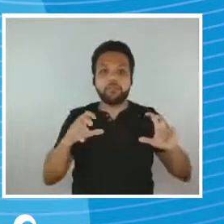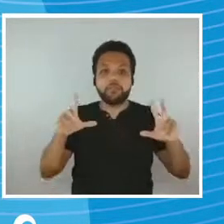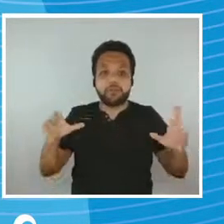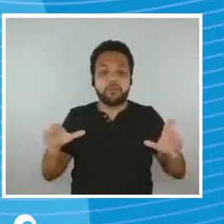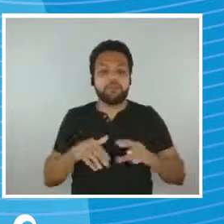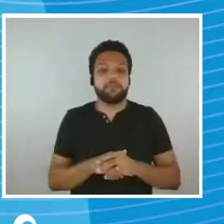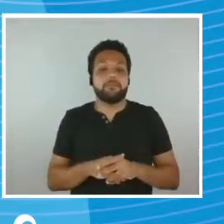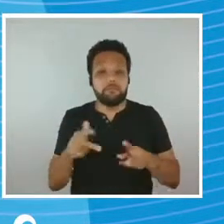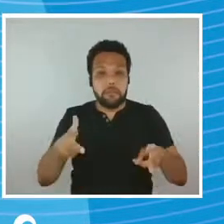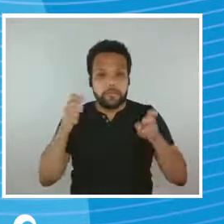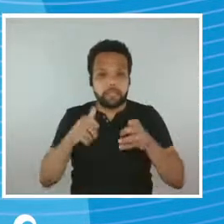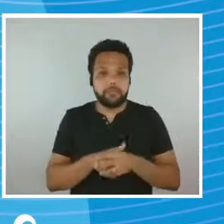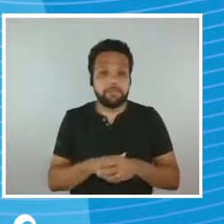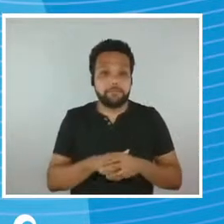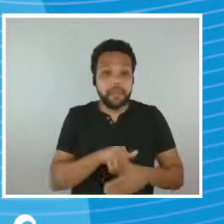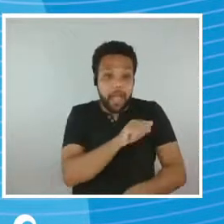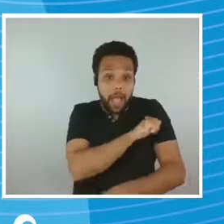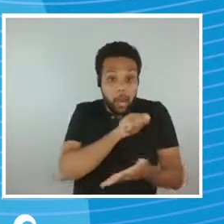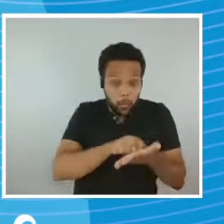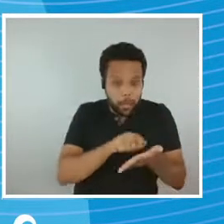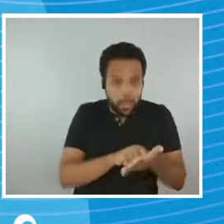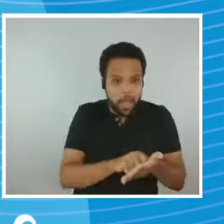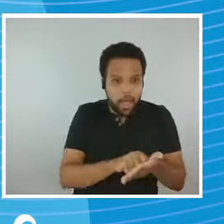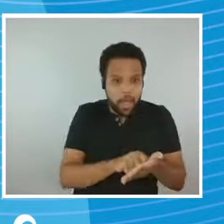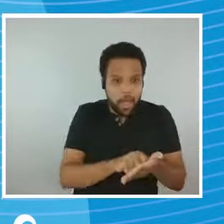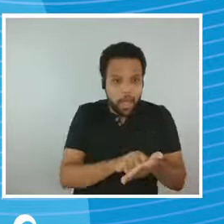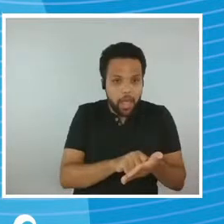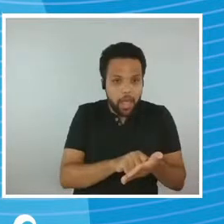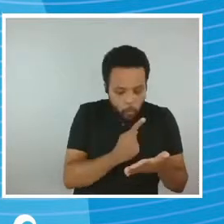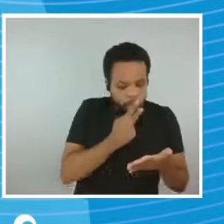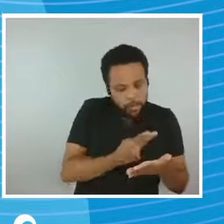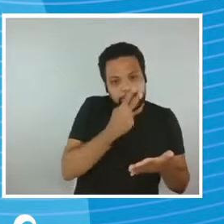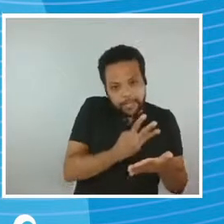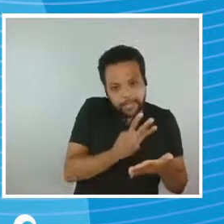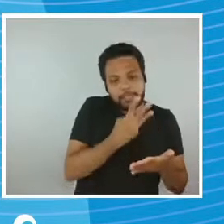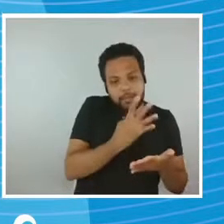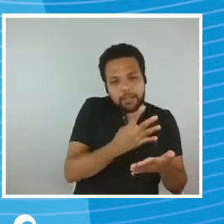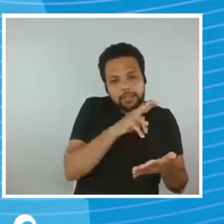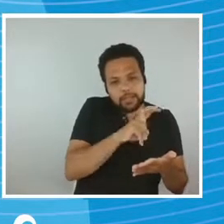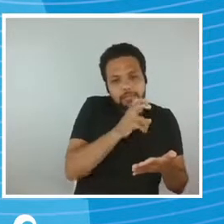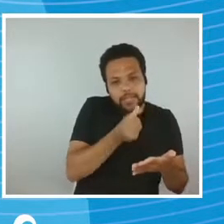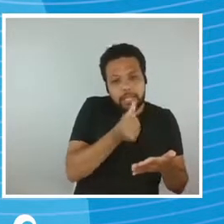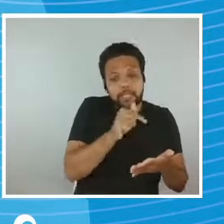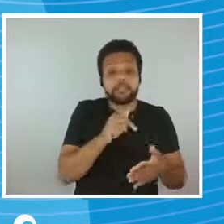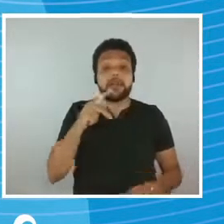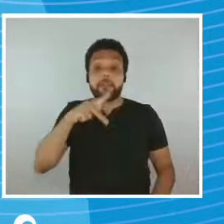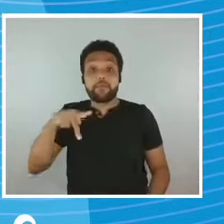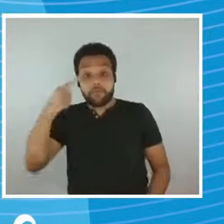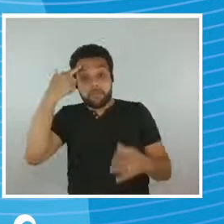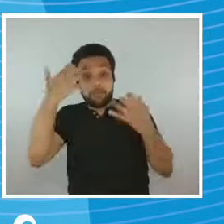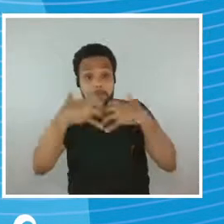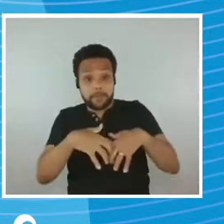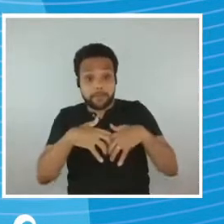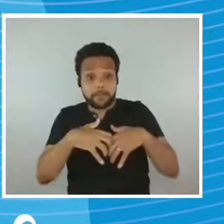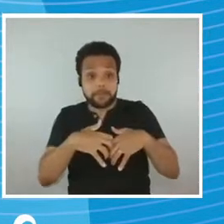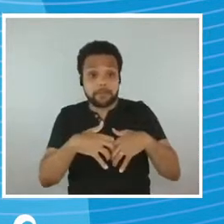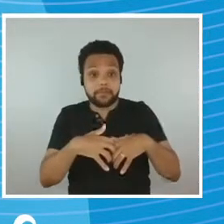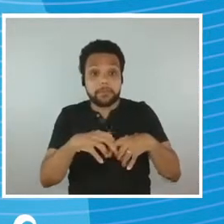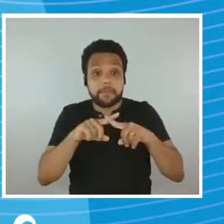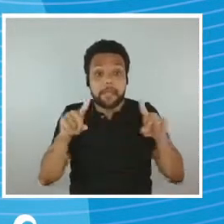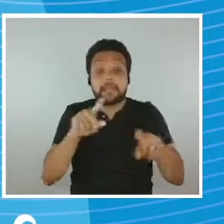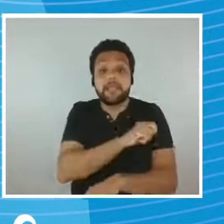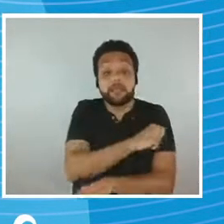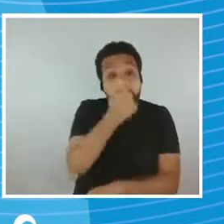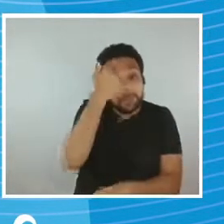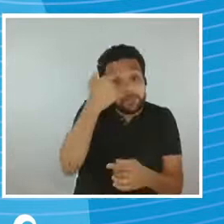7, 8, 9, 10. Aqui a professora pensou uma coisa, mas a aluna não.